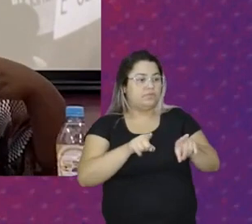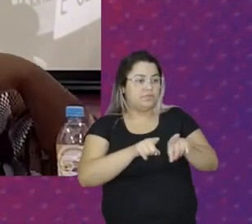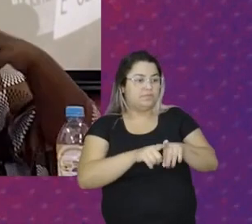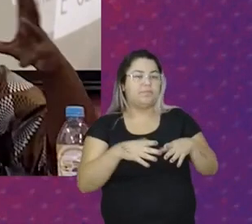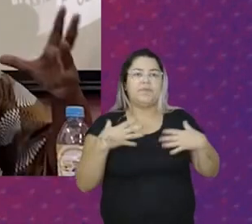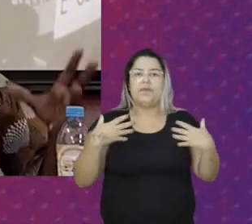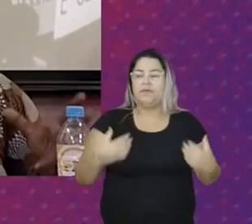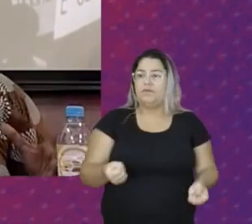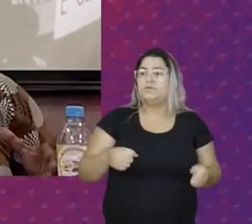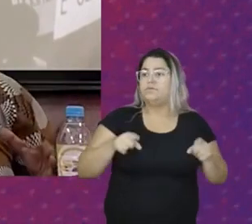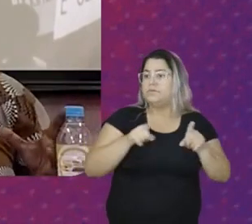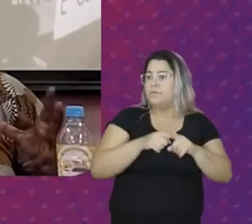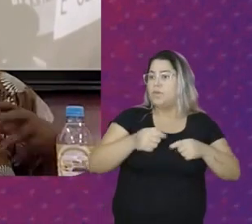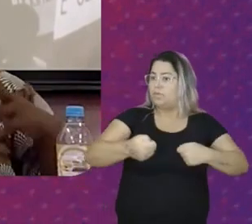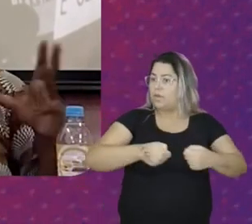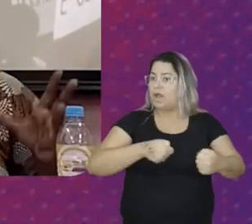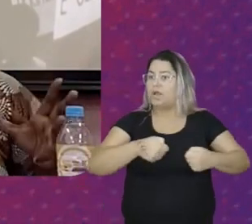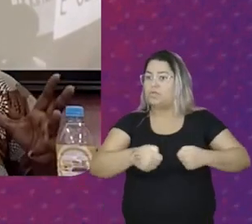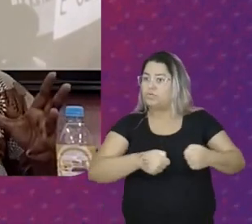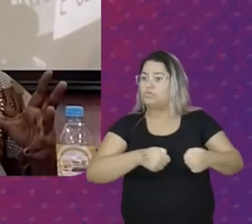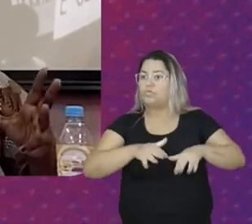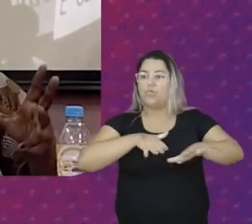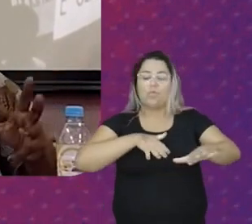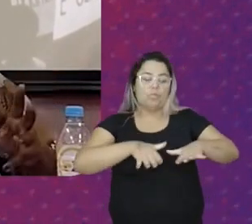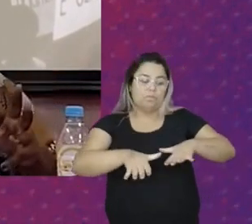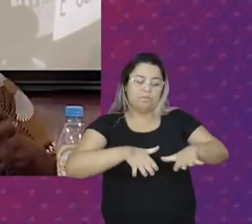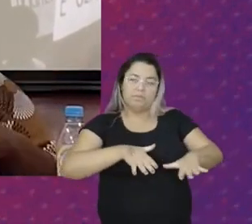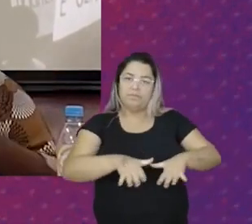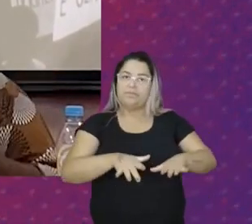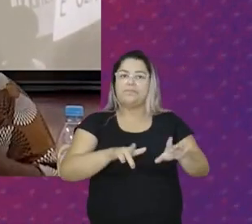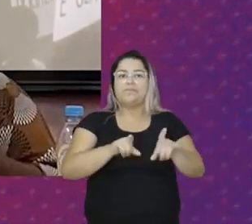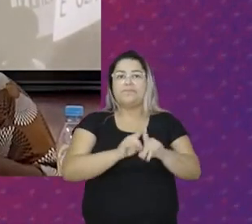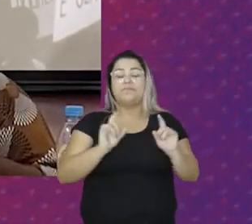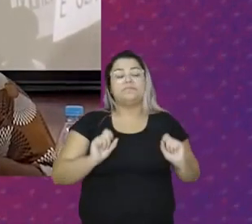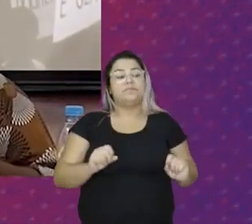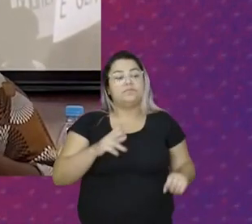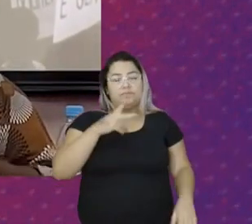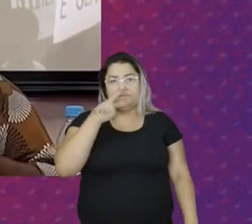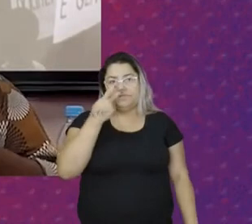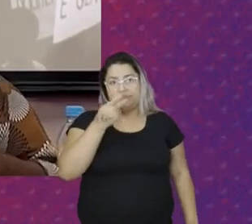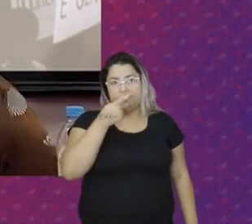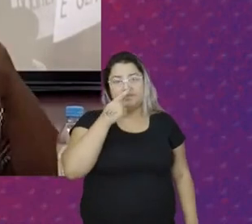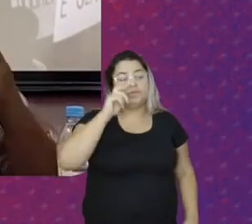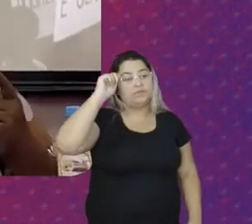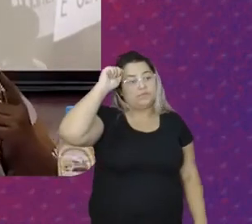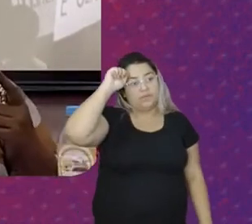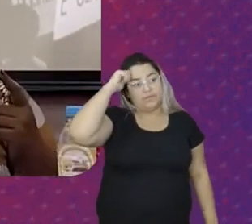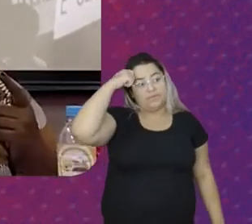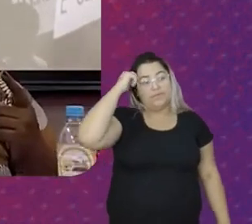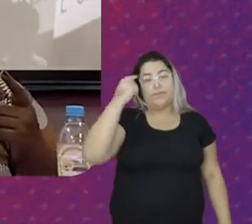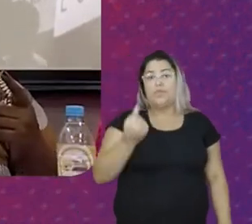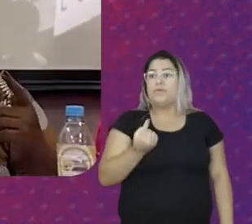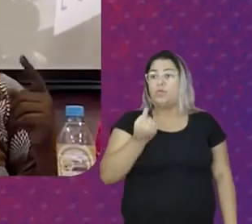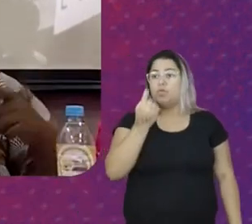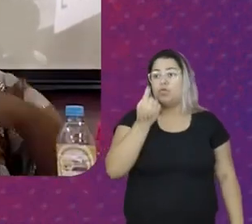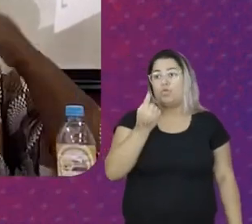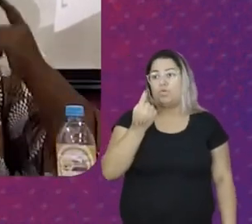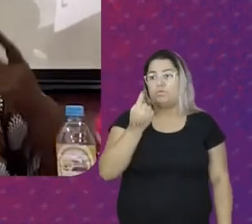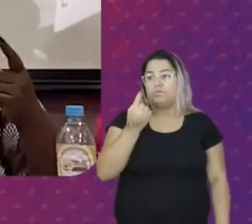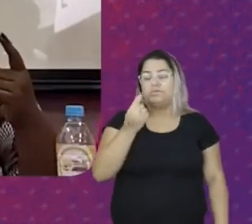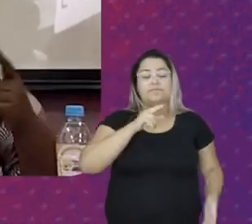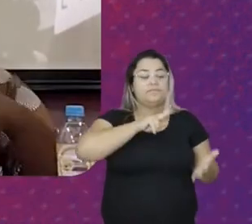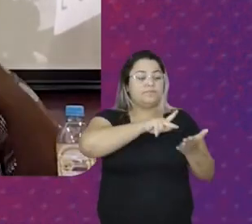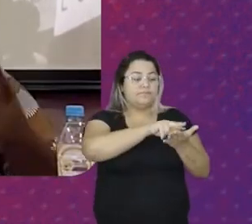vamos ter uma rearticulação dos movimentos, né? Porque quando a gente está falando de movimento negro, a gente não está falando de um. Nós estamos